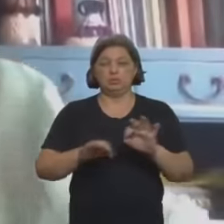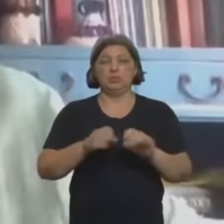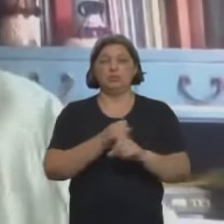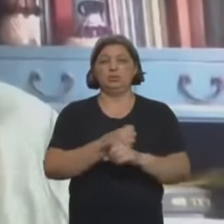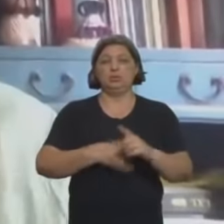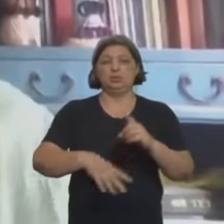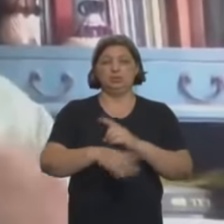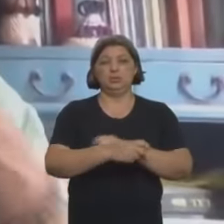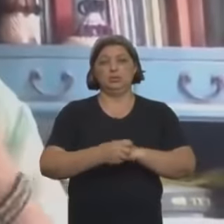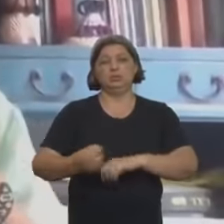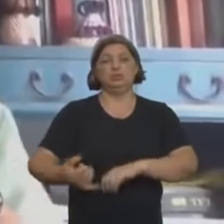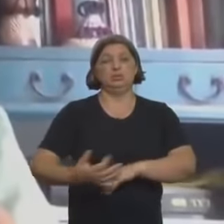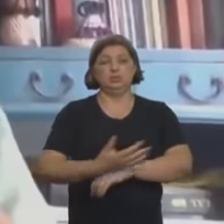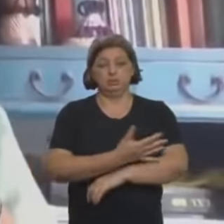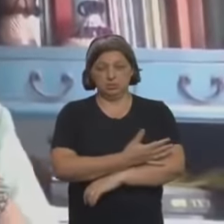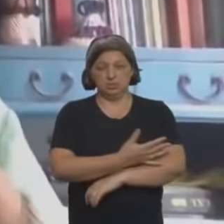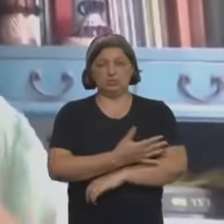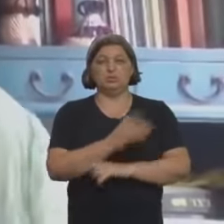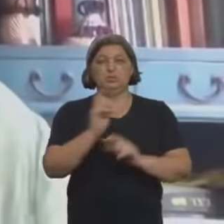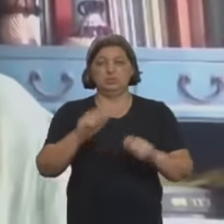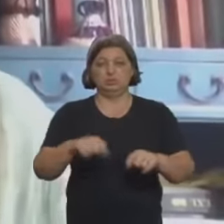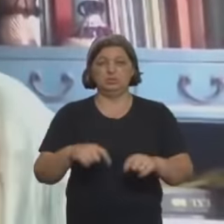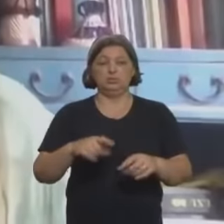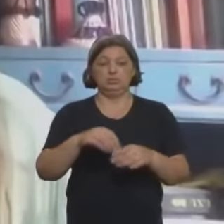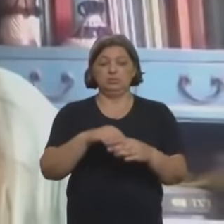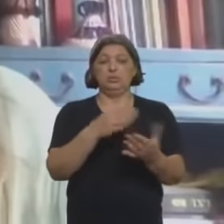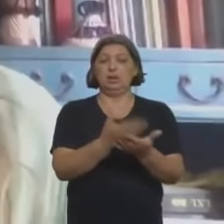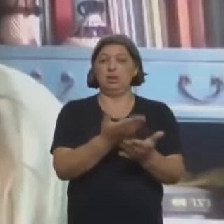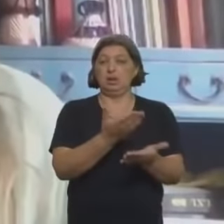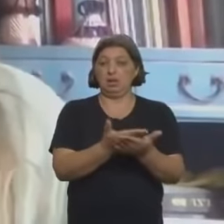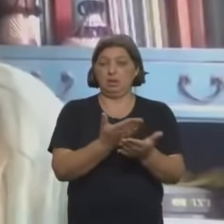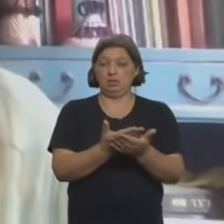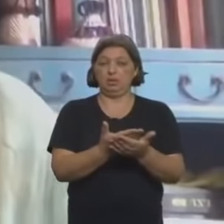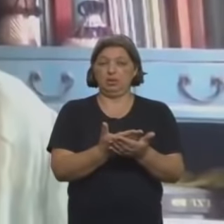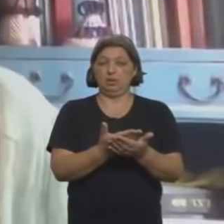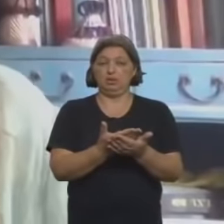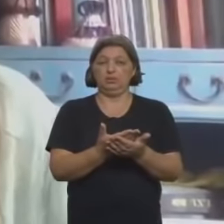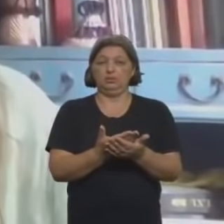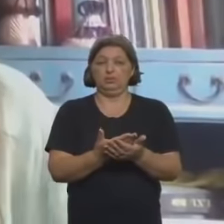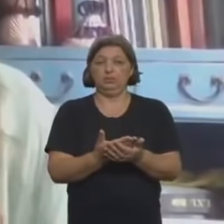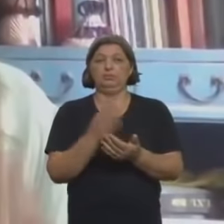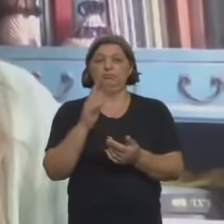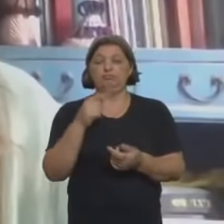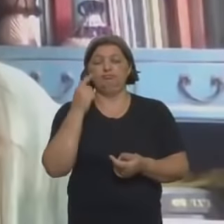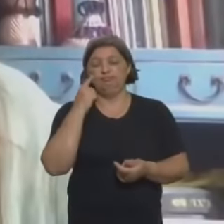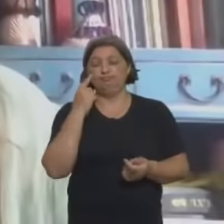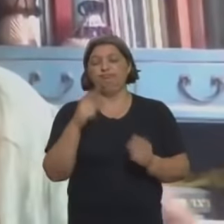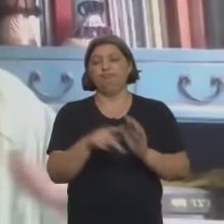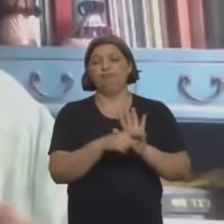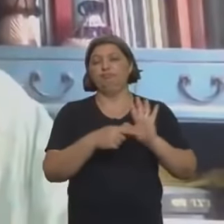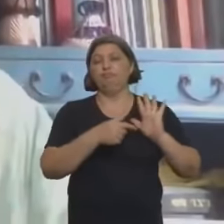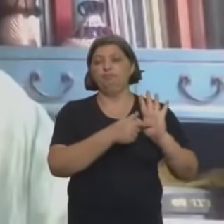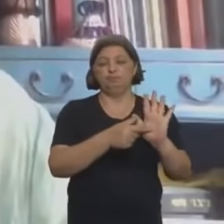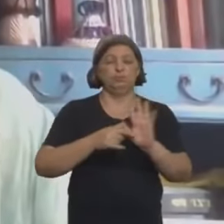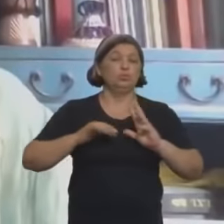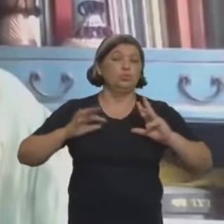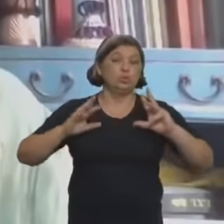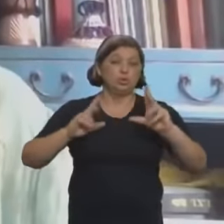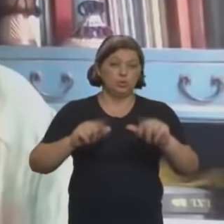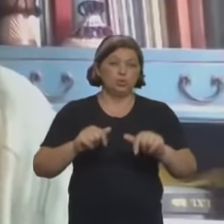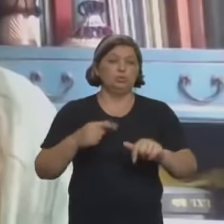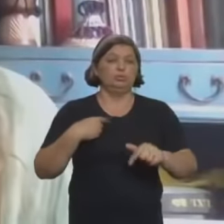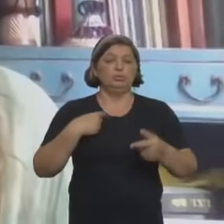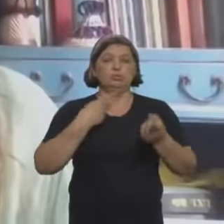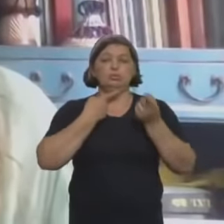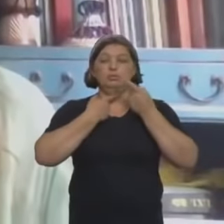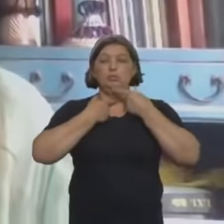vez por semana, ali dentro daquela aula, ele naturalmente vai passar isso para todas, vai ter essa vontade,